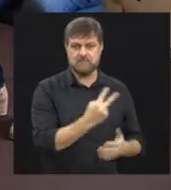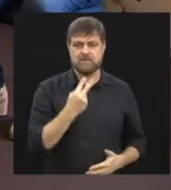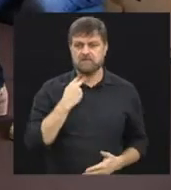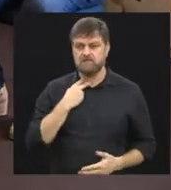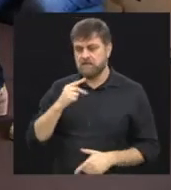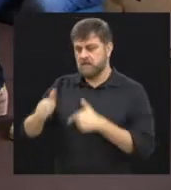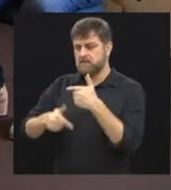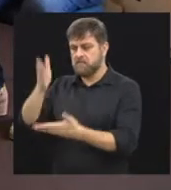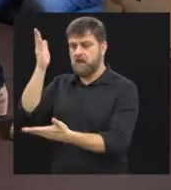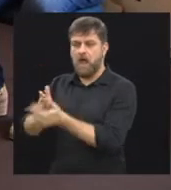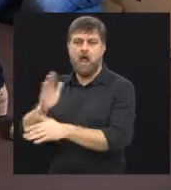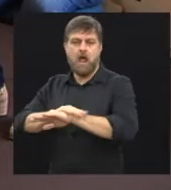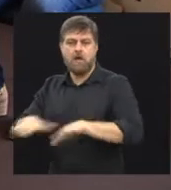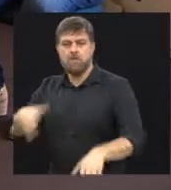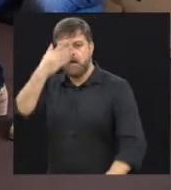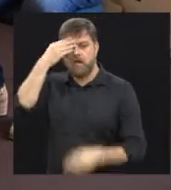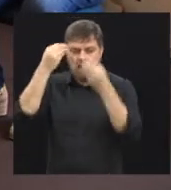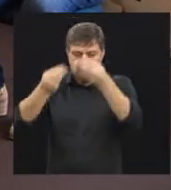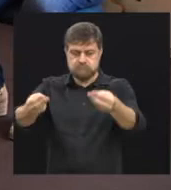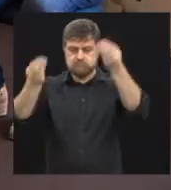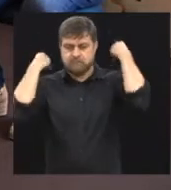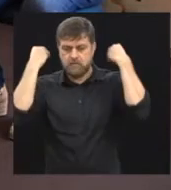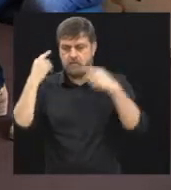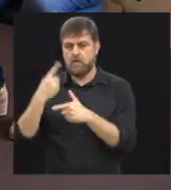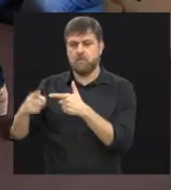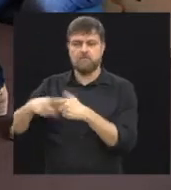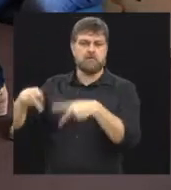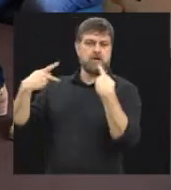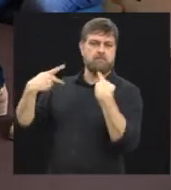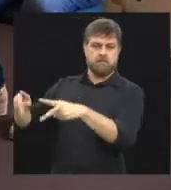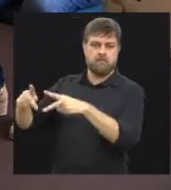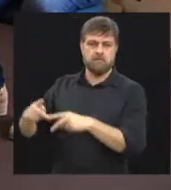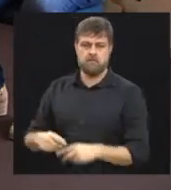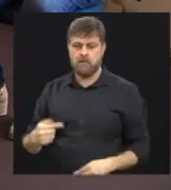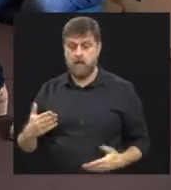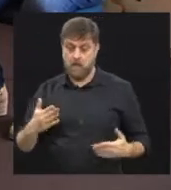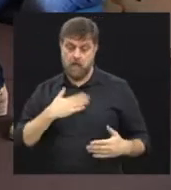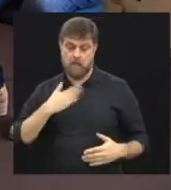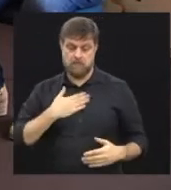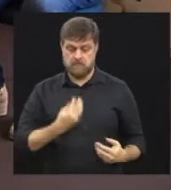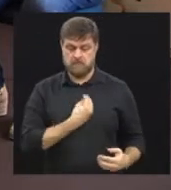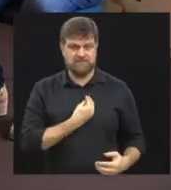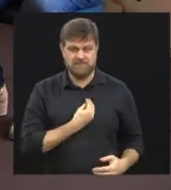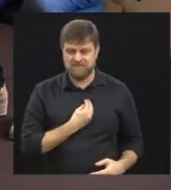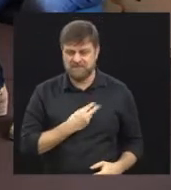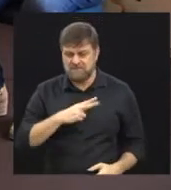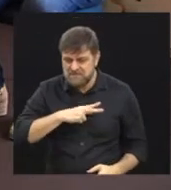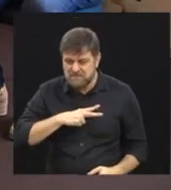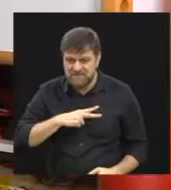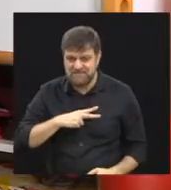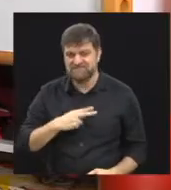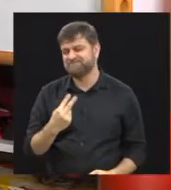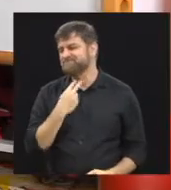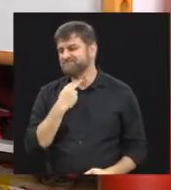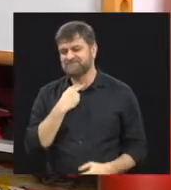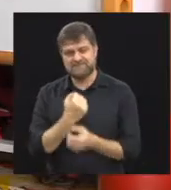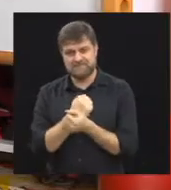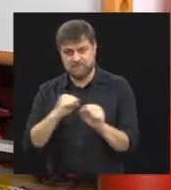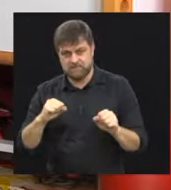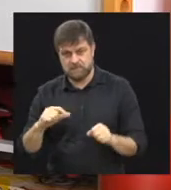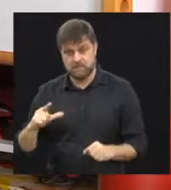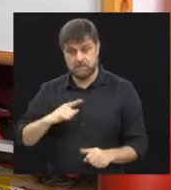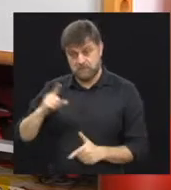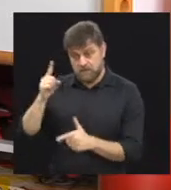o seu expediente de trabalho, deixei o problema aqui, agora eu vou me preocupar com outra coisa. Não tem como. E não só o problema,